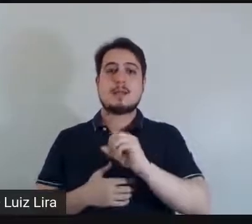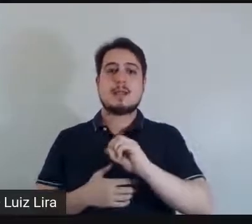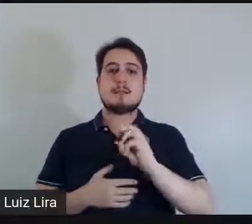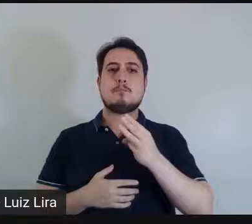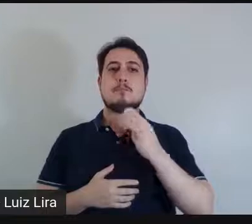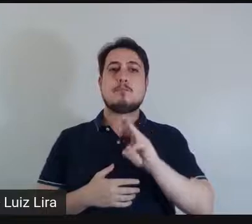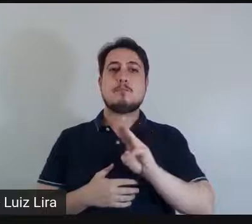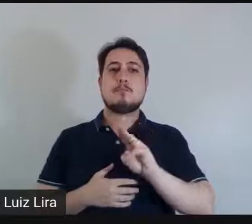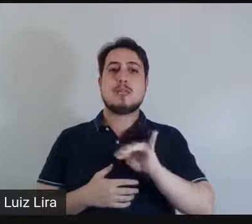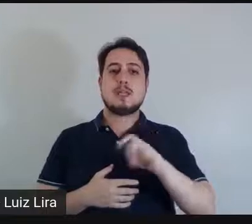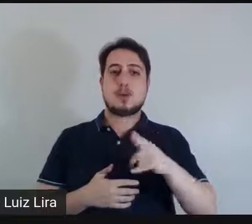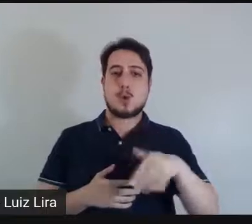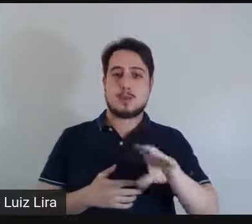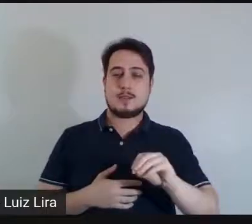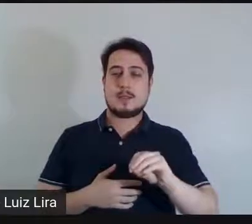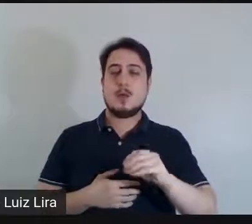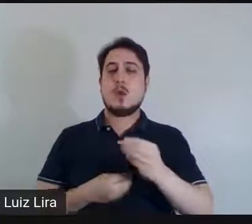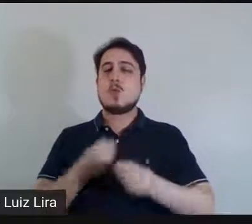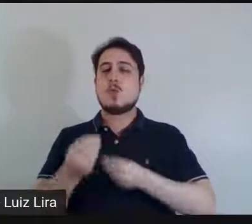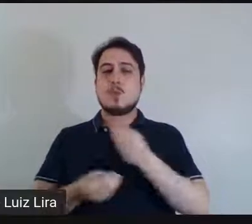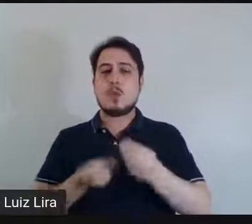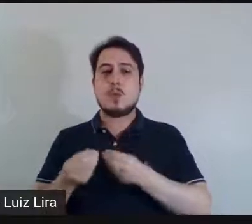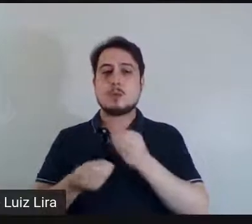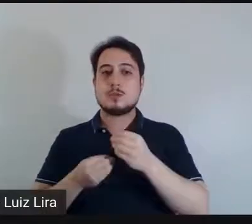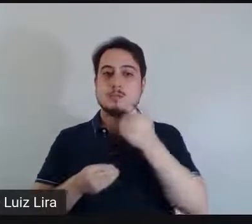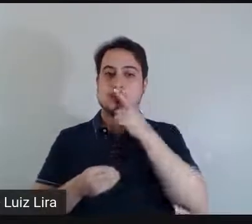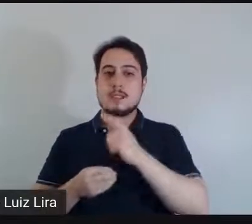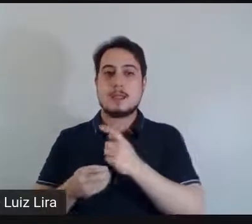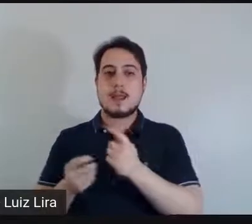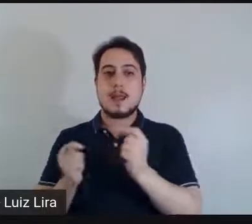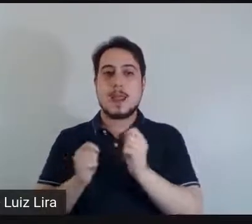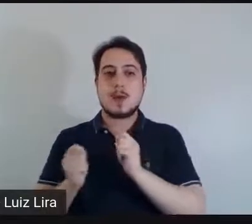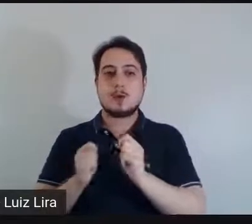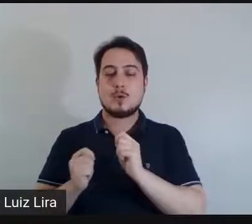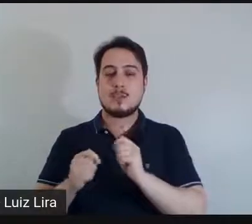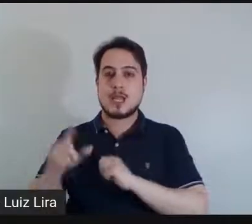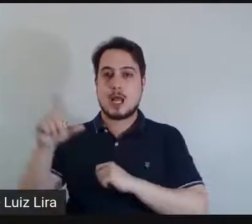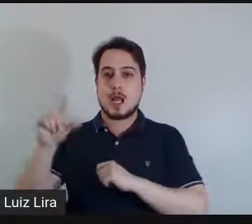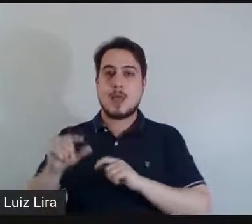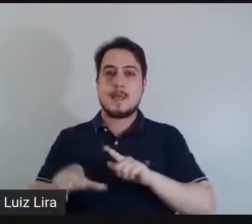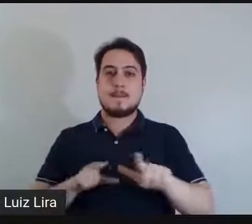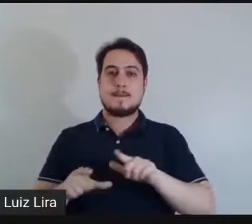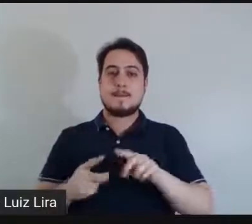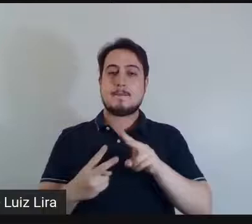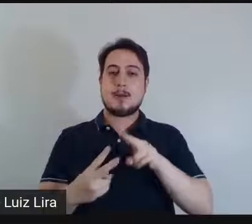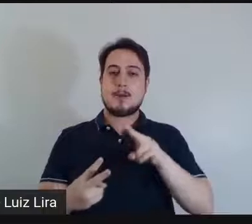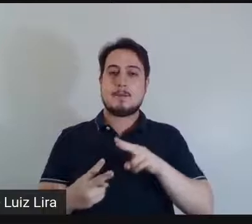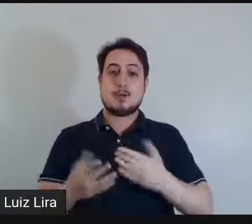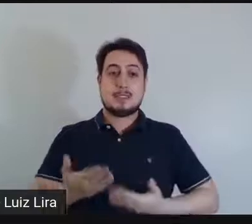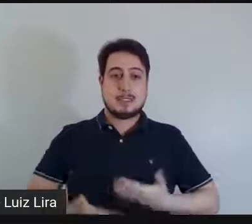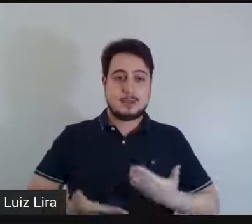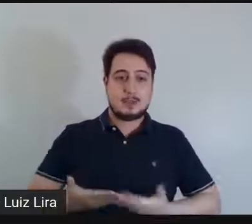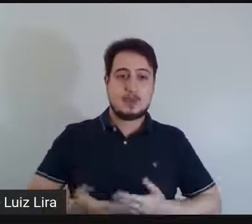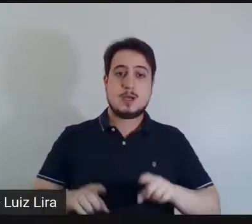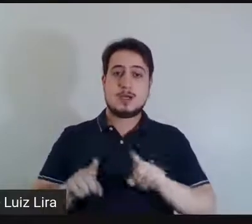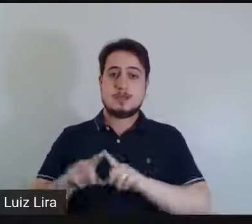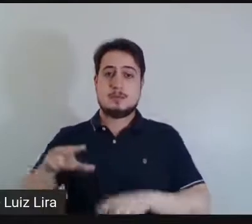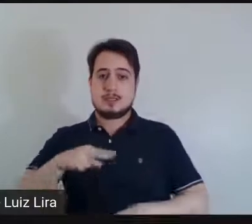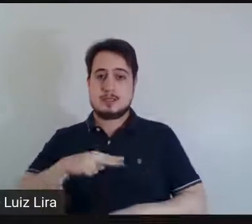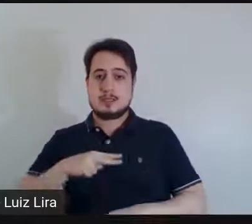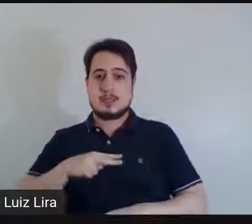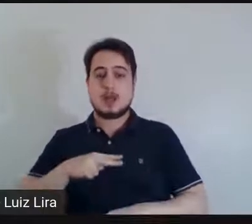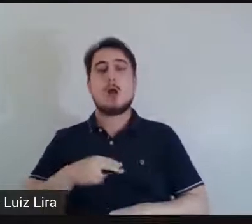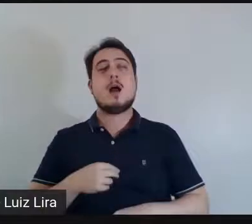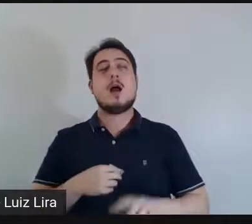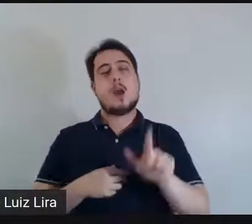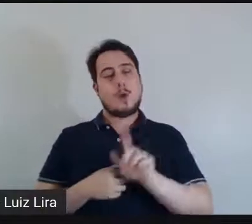repente eu não poderia alcançar com a redução trabalho remoto em relação a servidor e em relação a terceirizado?